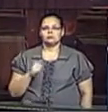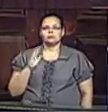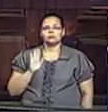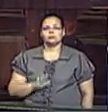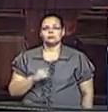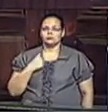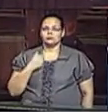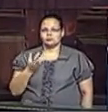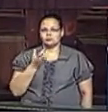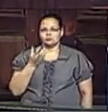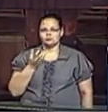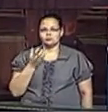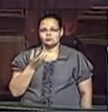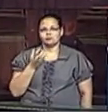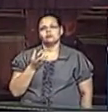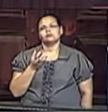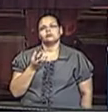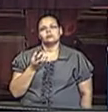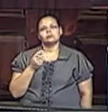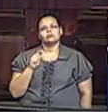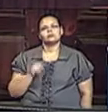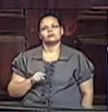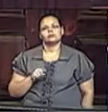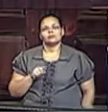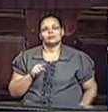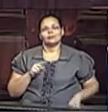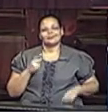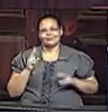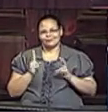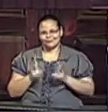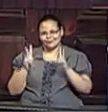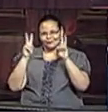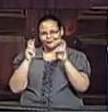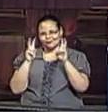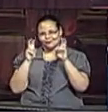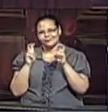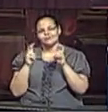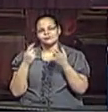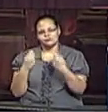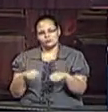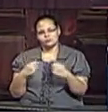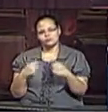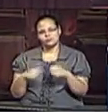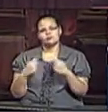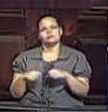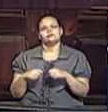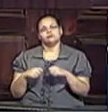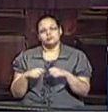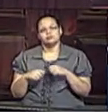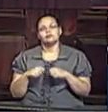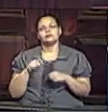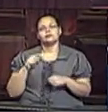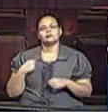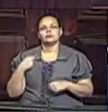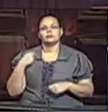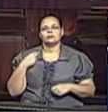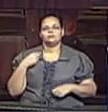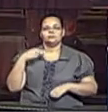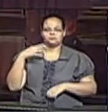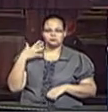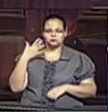eu ainda quero reafirmar e sempre abrirei parênteses das necessidades de audiências públicas